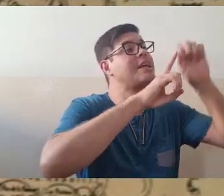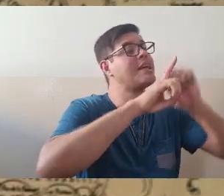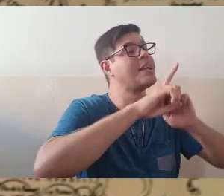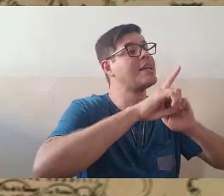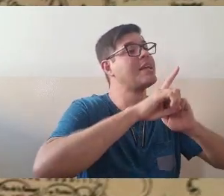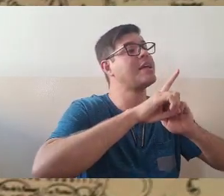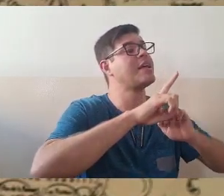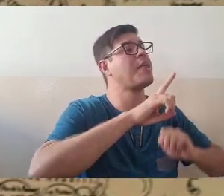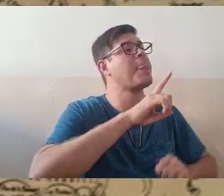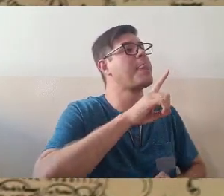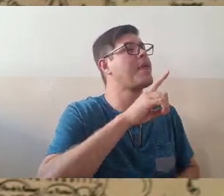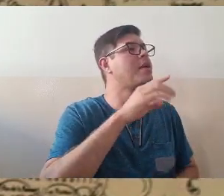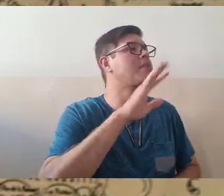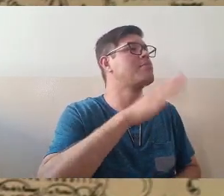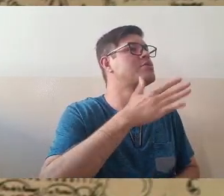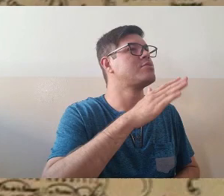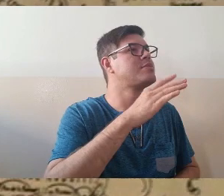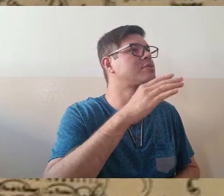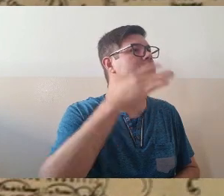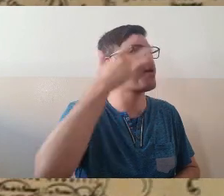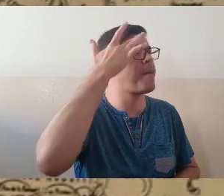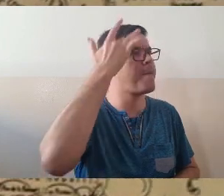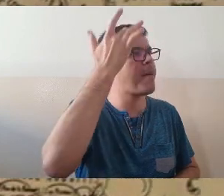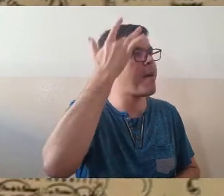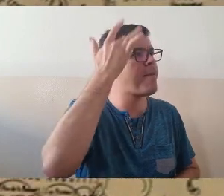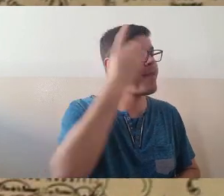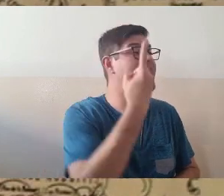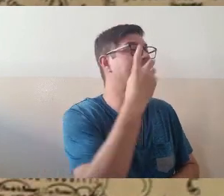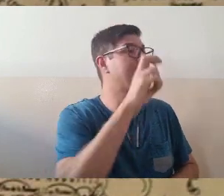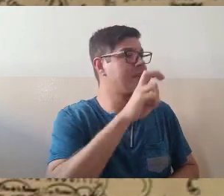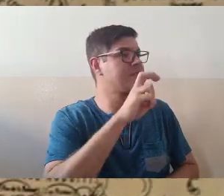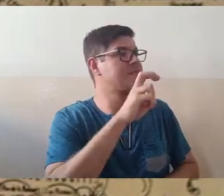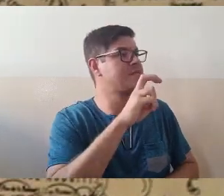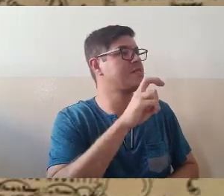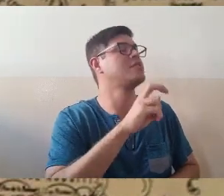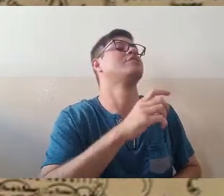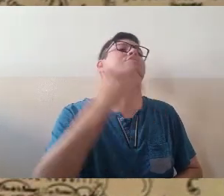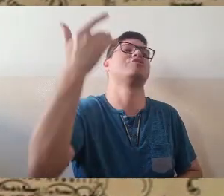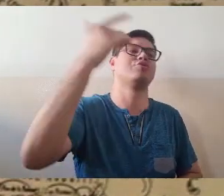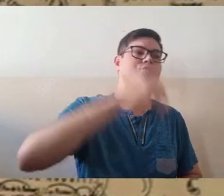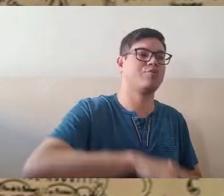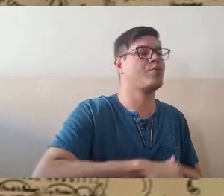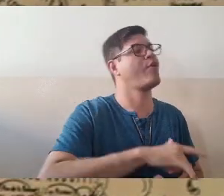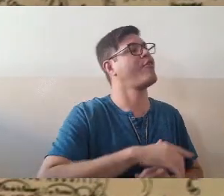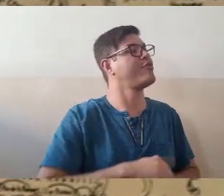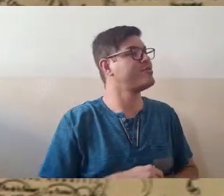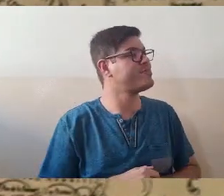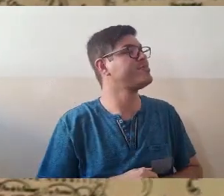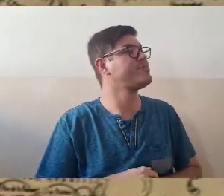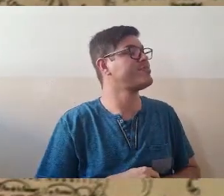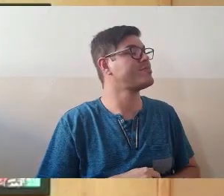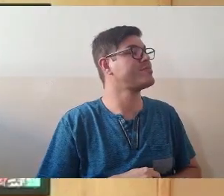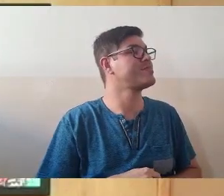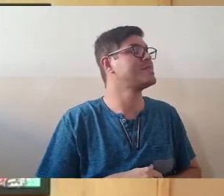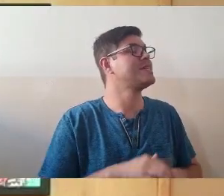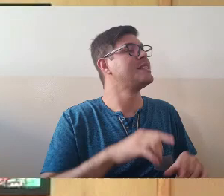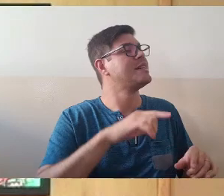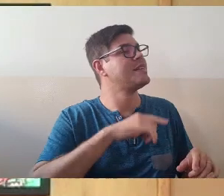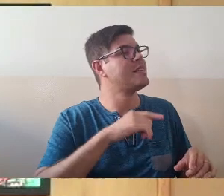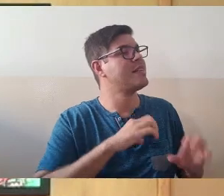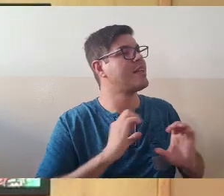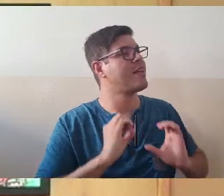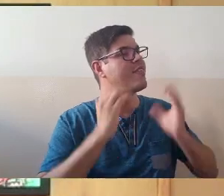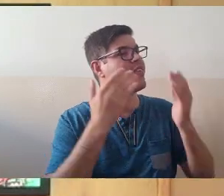que é aquela formação reduzida É, menorzinho. de quarteto ou quinteto, que deu muito certo nos eventos de Natal de